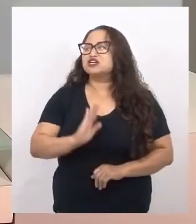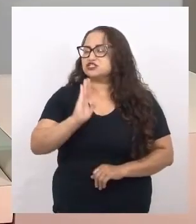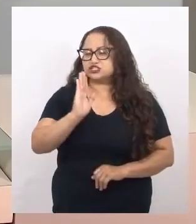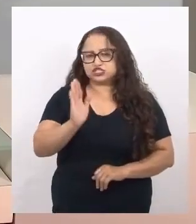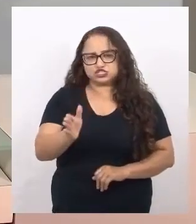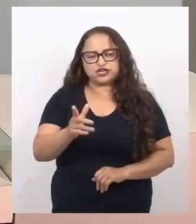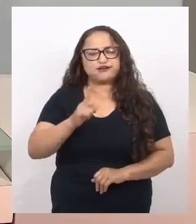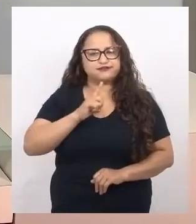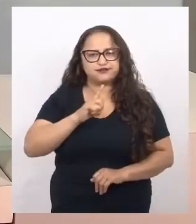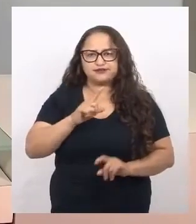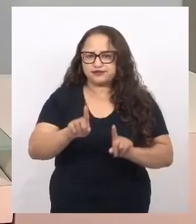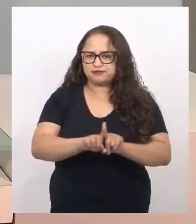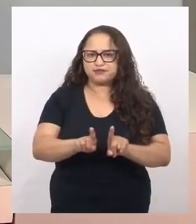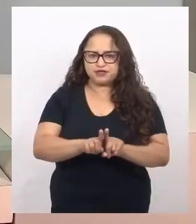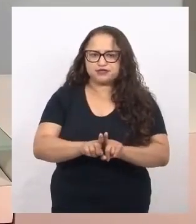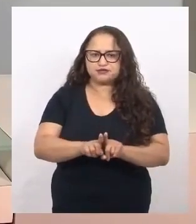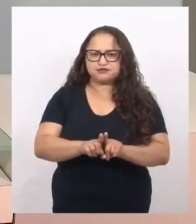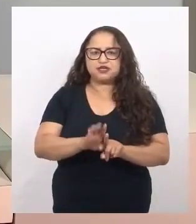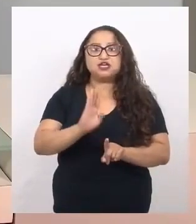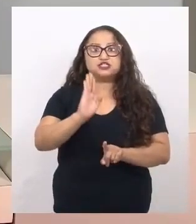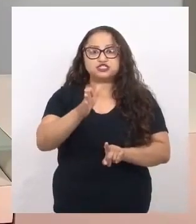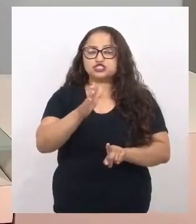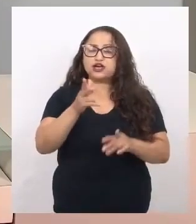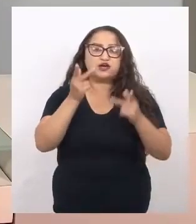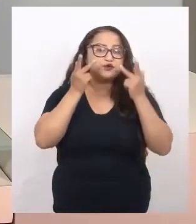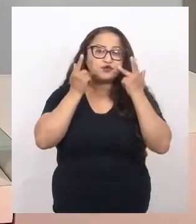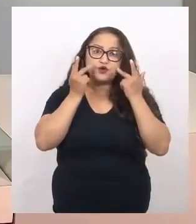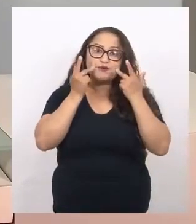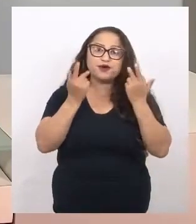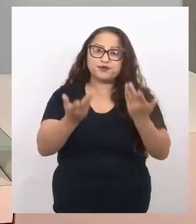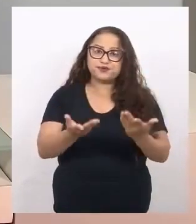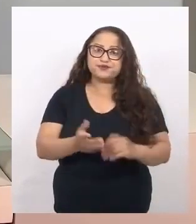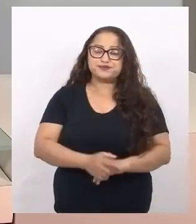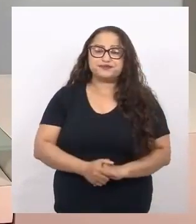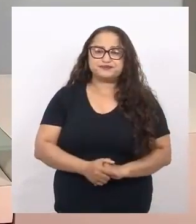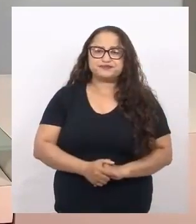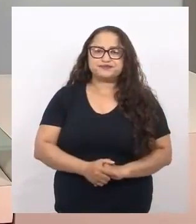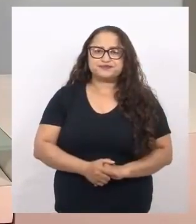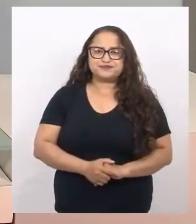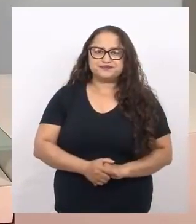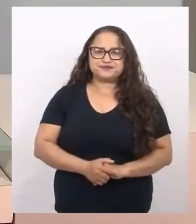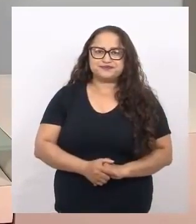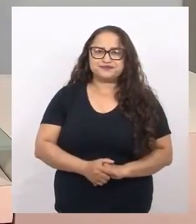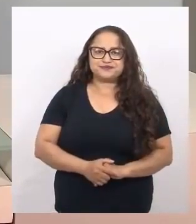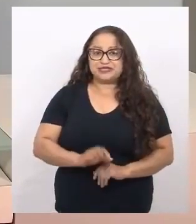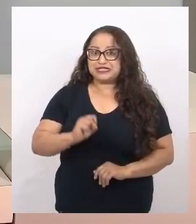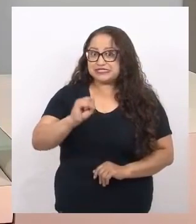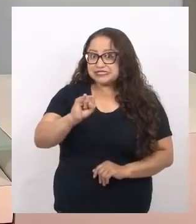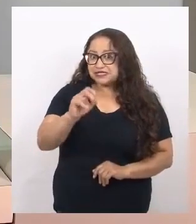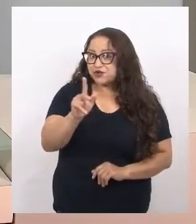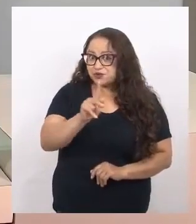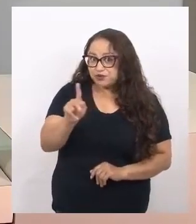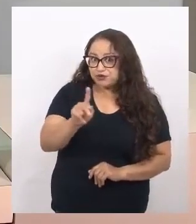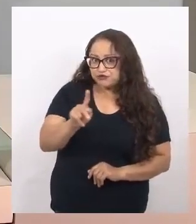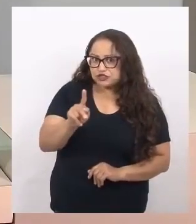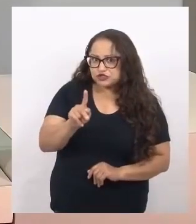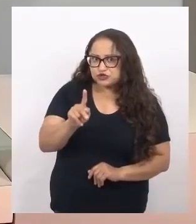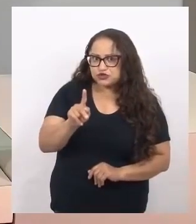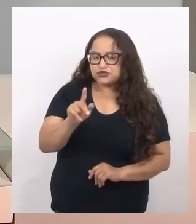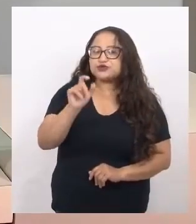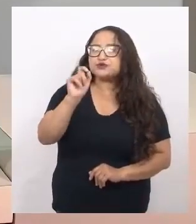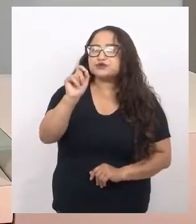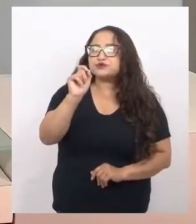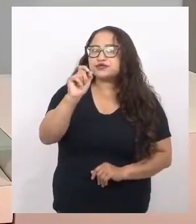estão cumprindo. Então, isso já é o normal, tá? Então, se esse professor ele tem,